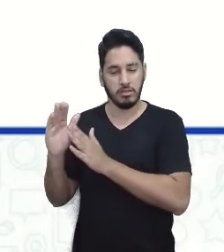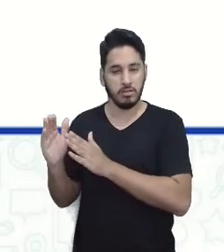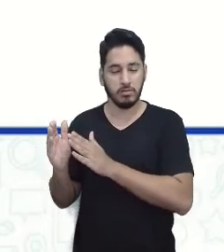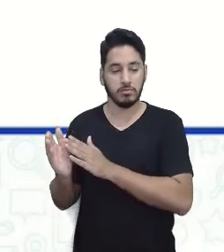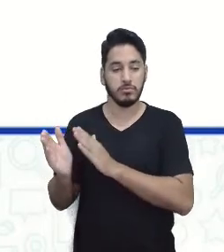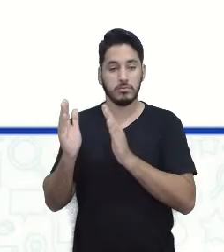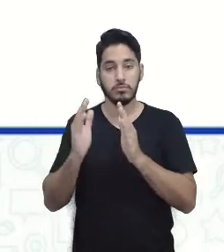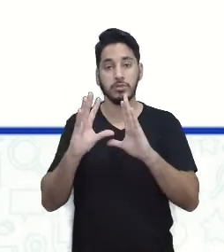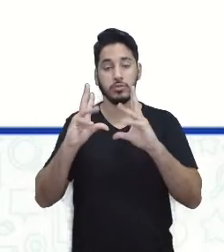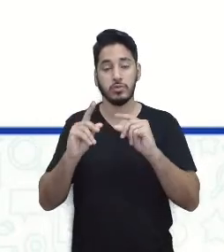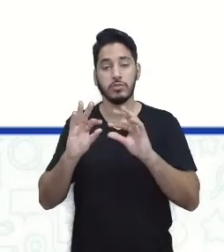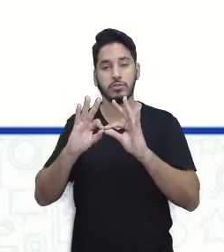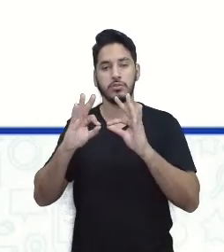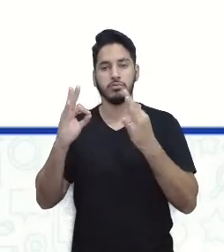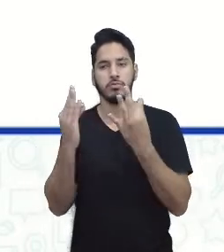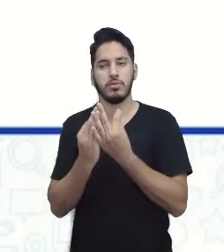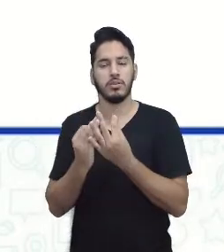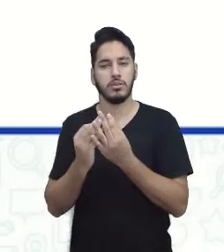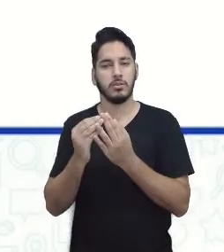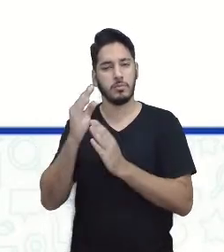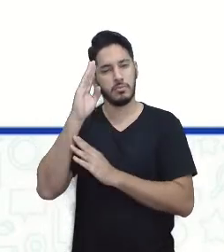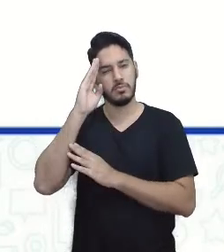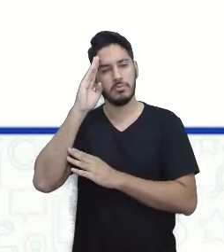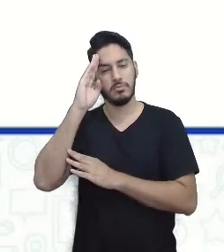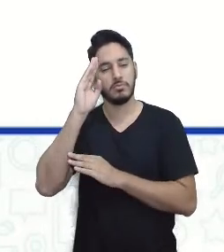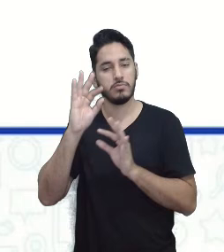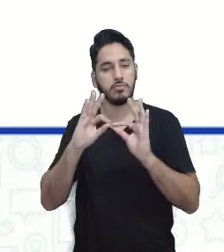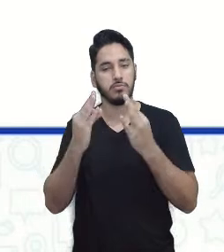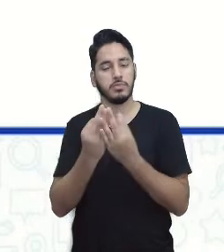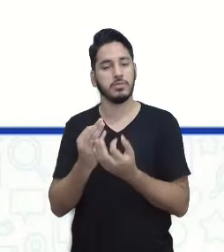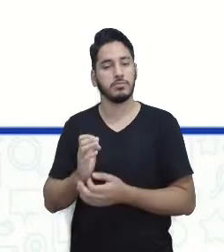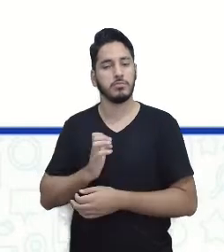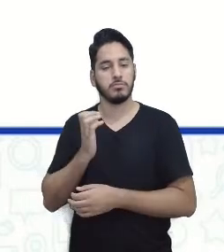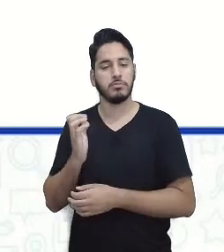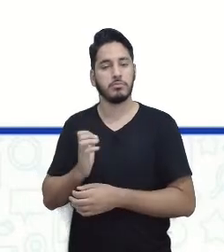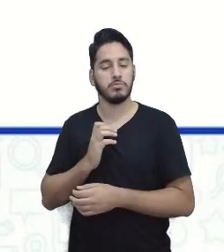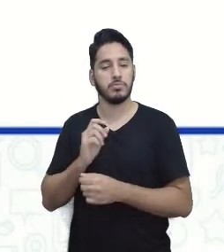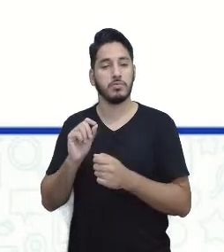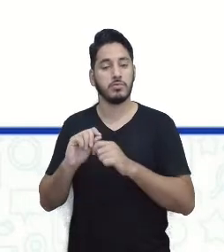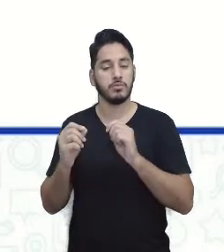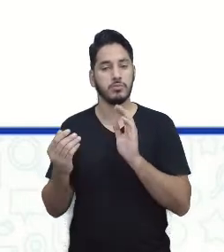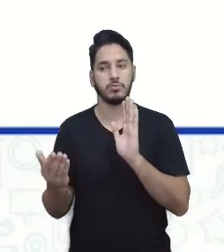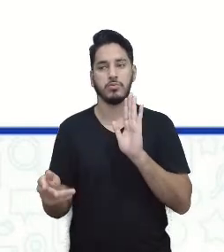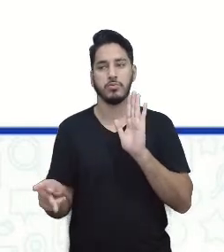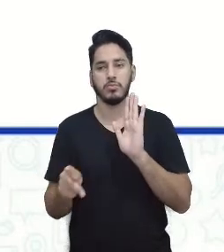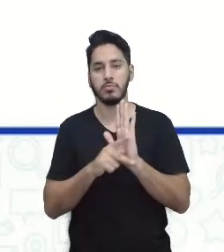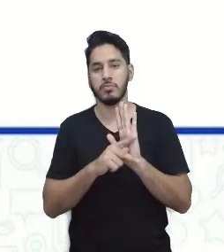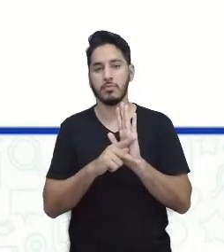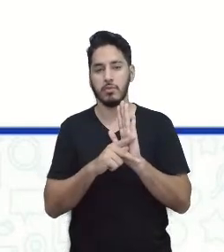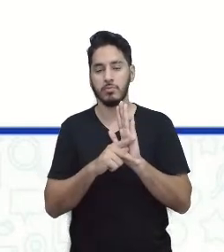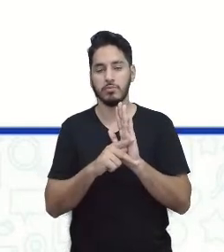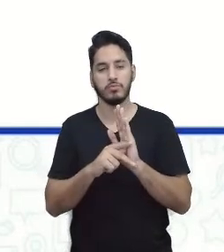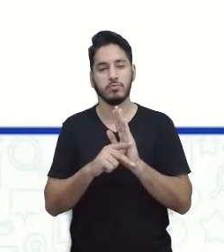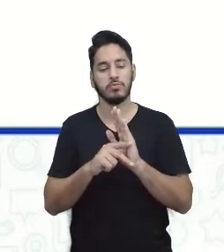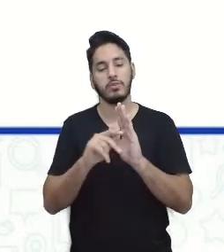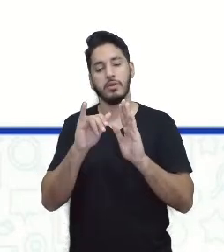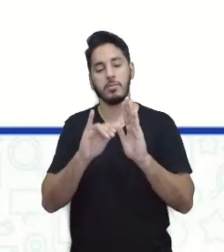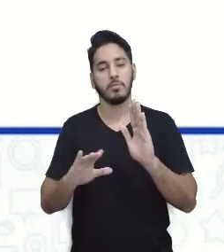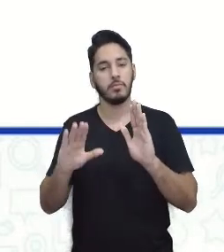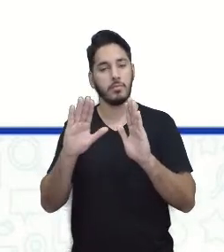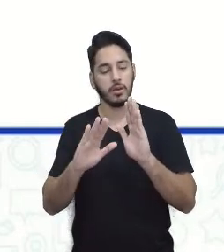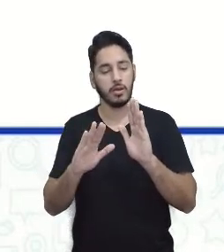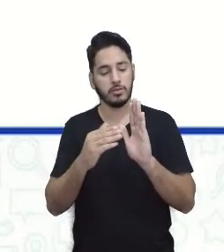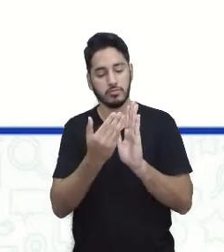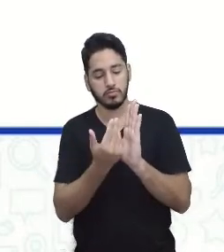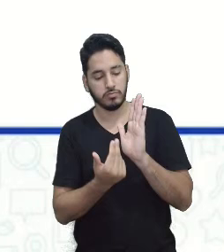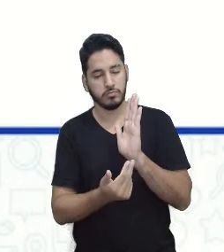mas todas as famílias, principalmente as famílias nobres, elas construíam seus brasões, né? E tem a ver,